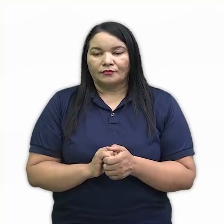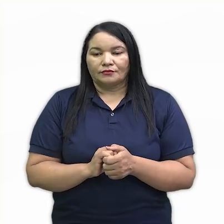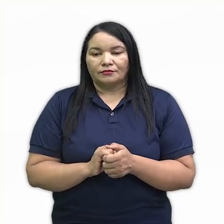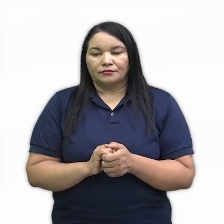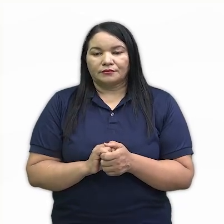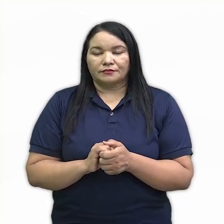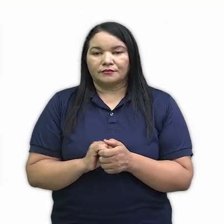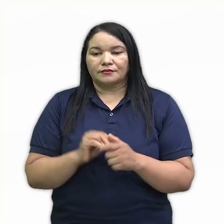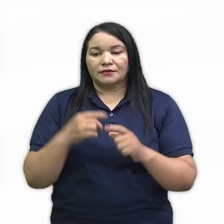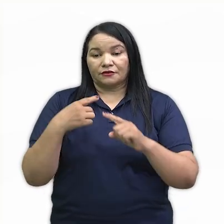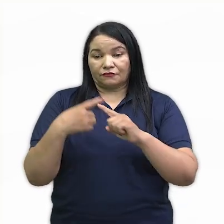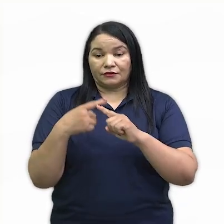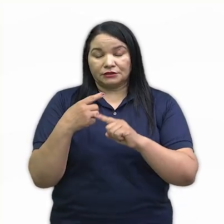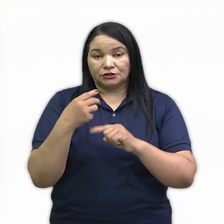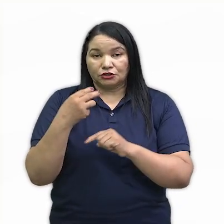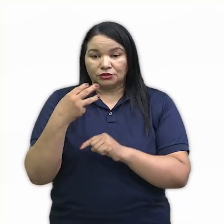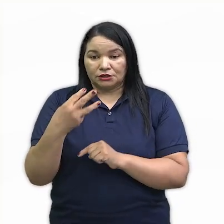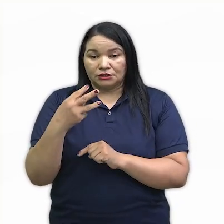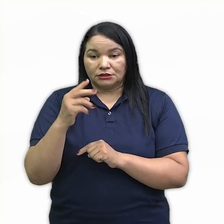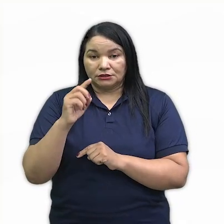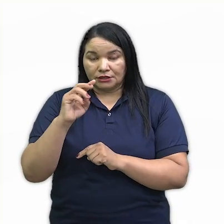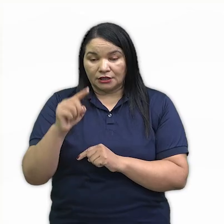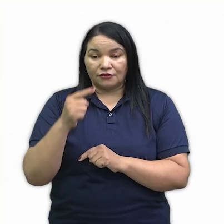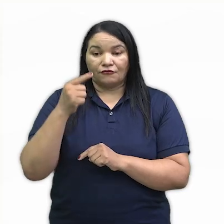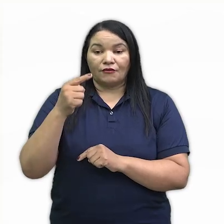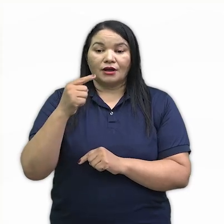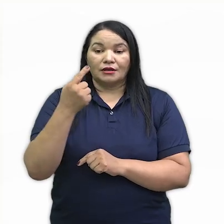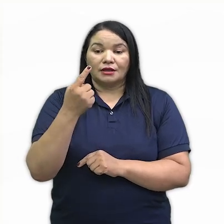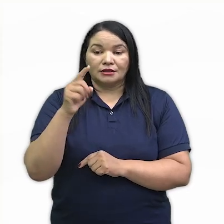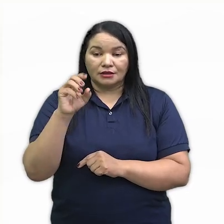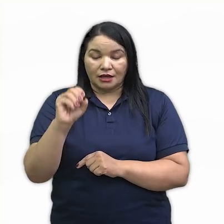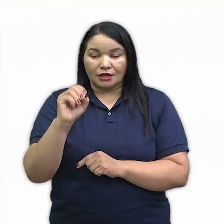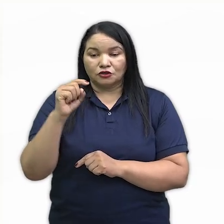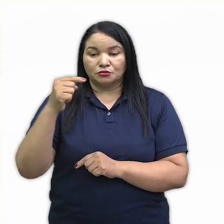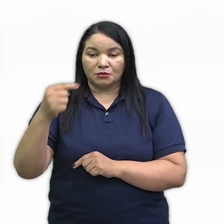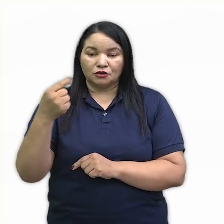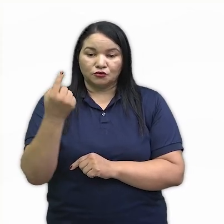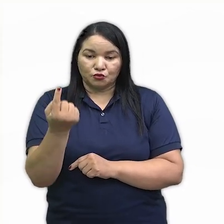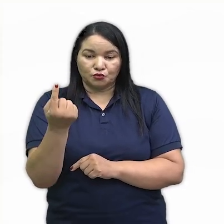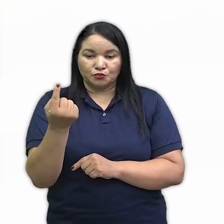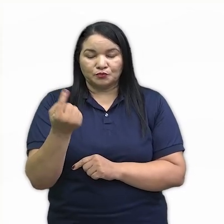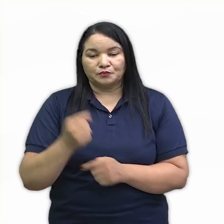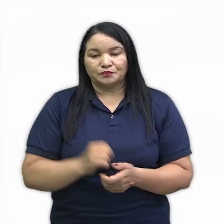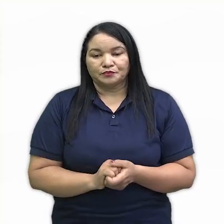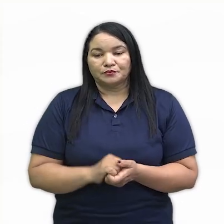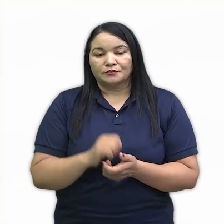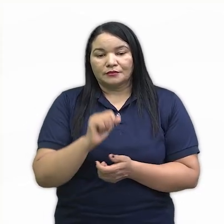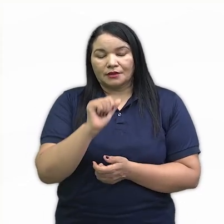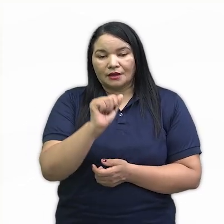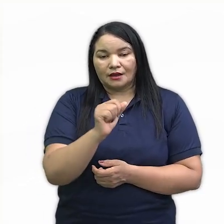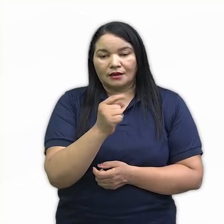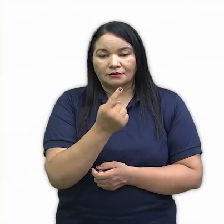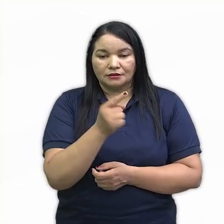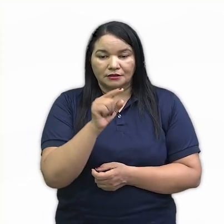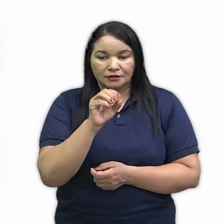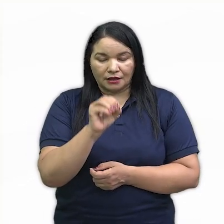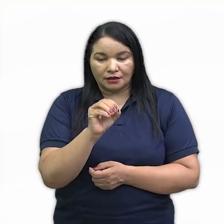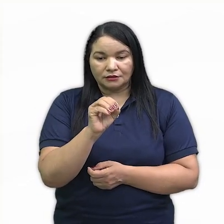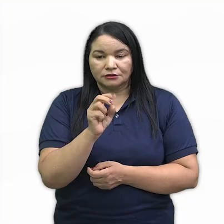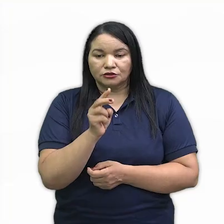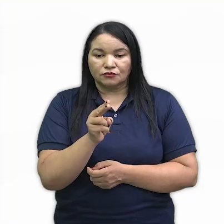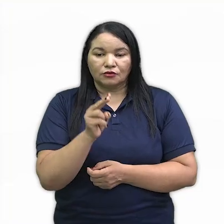3 elevado a 10 menos 1. Então, o A10 seria, então,